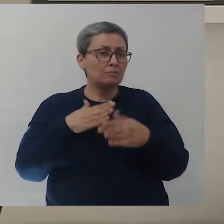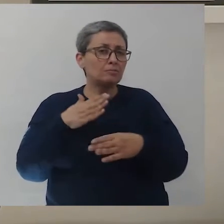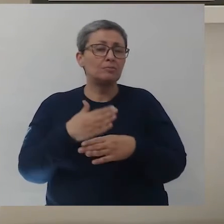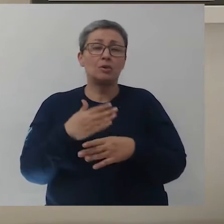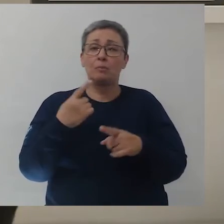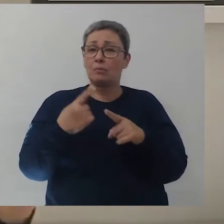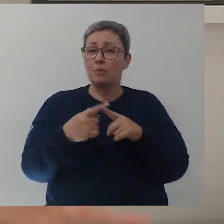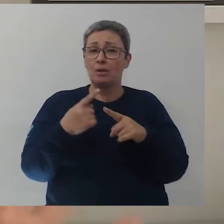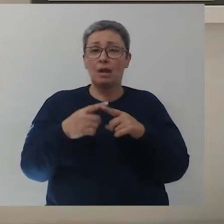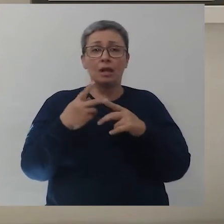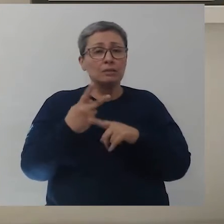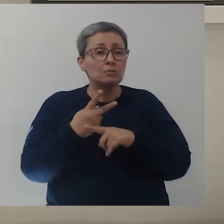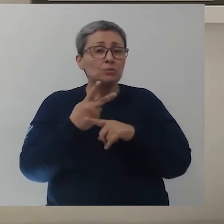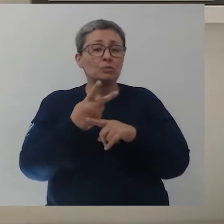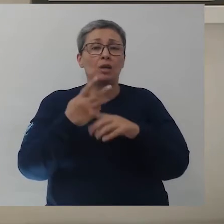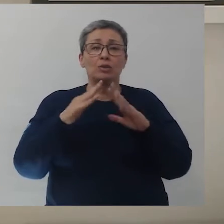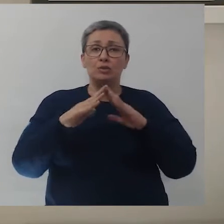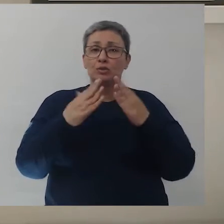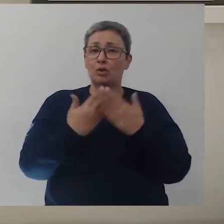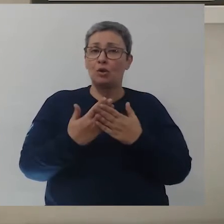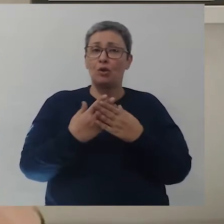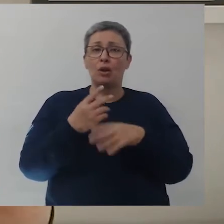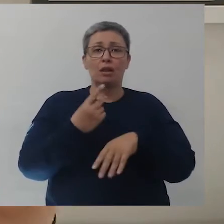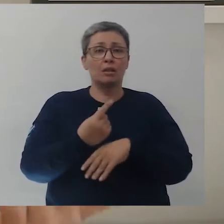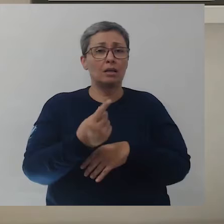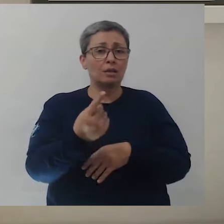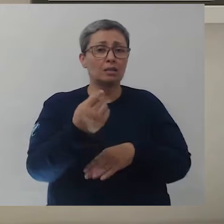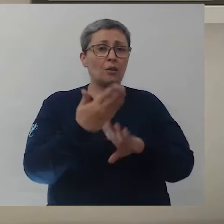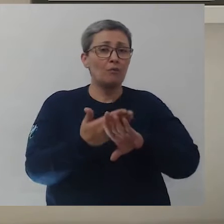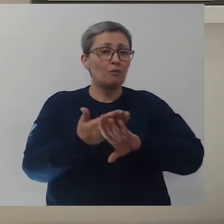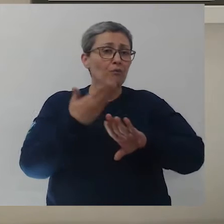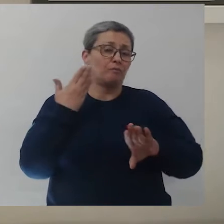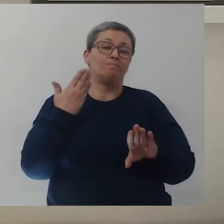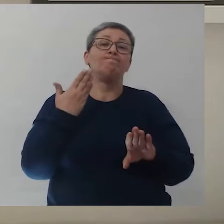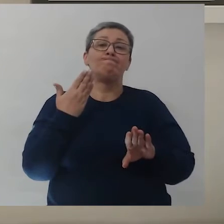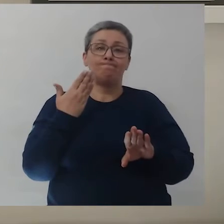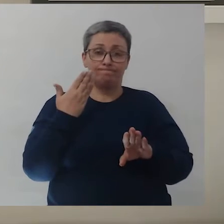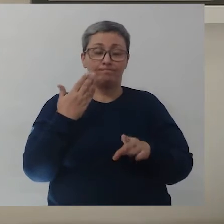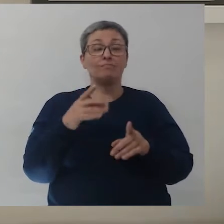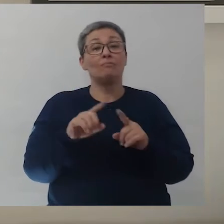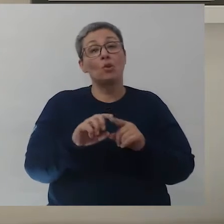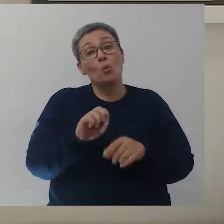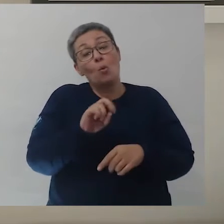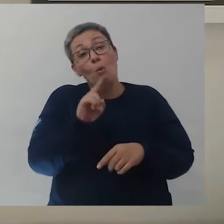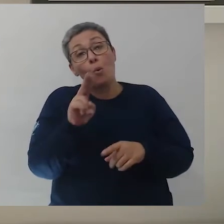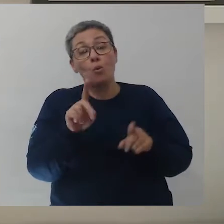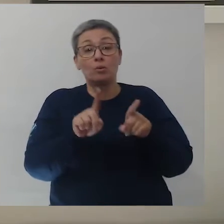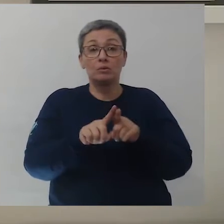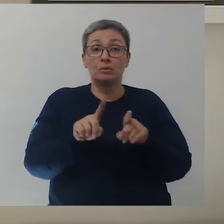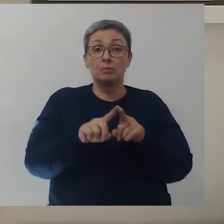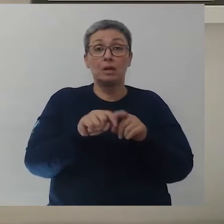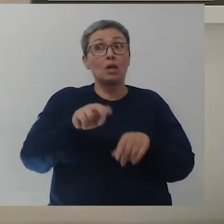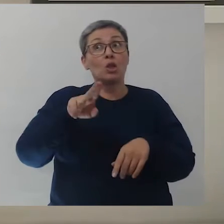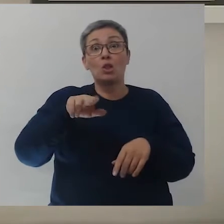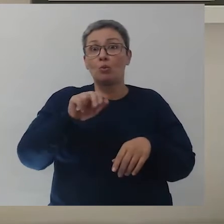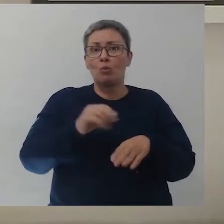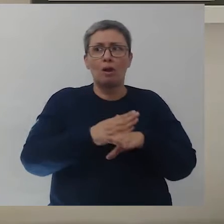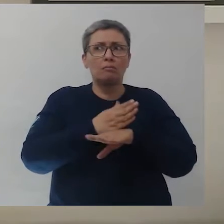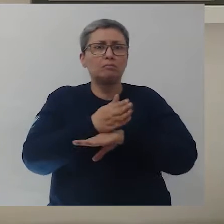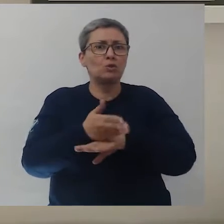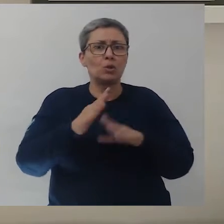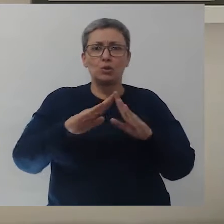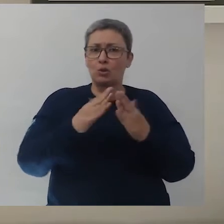Só pelo fato de procurarem uma escola depois de tanto tempo afastados de uma, né? Ou até mesmo aqueles que nunca